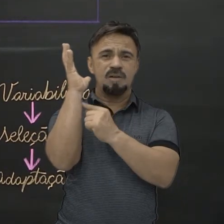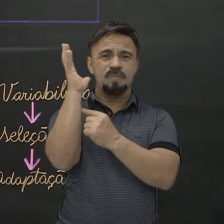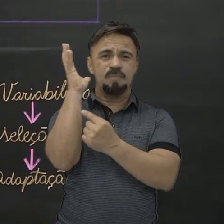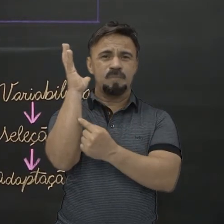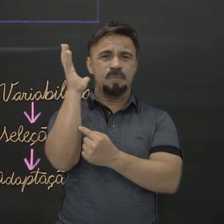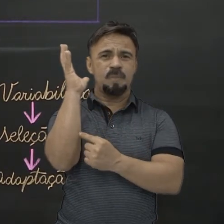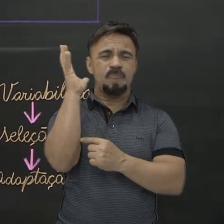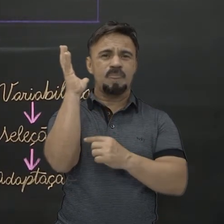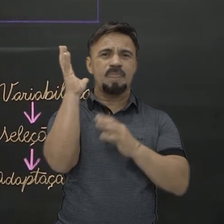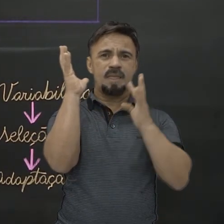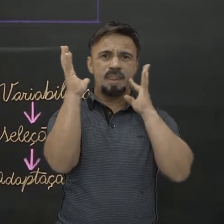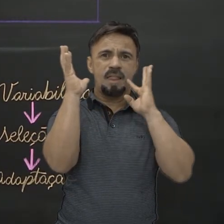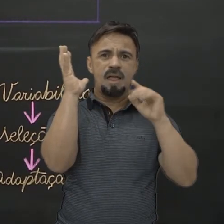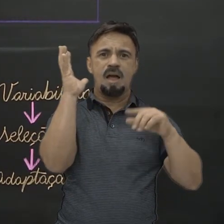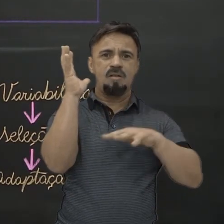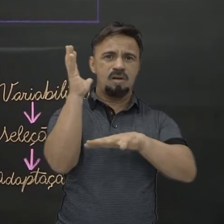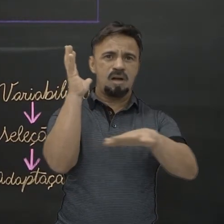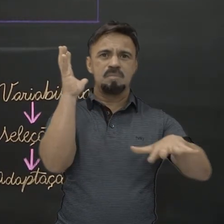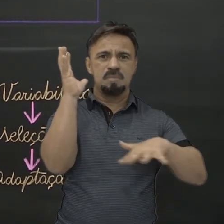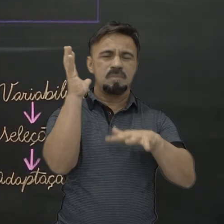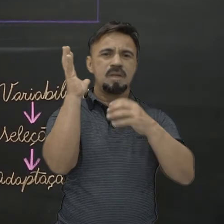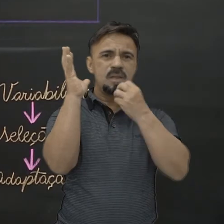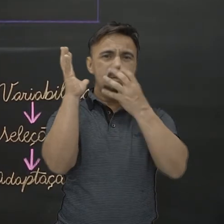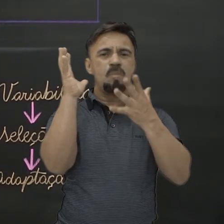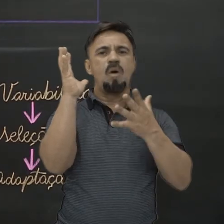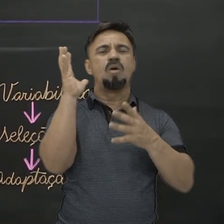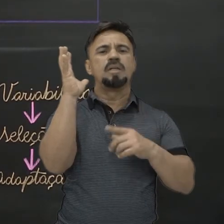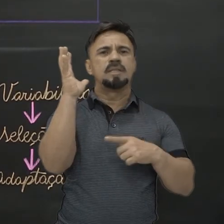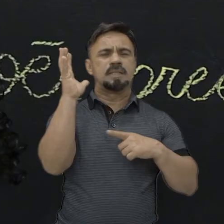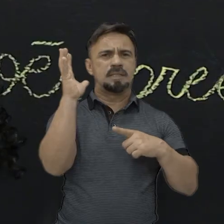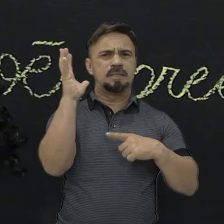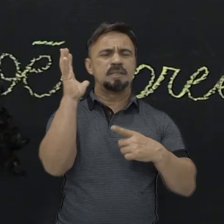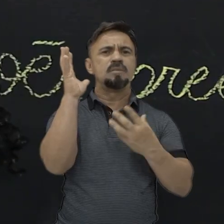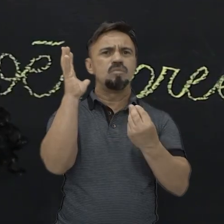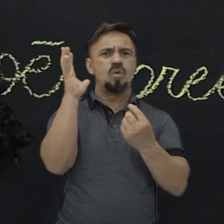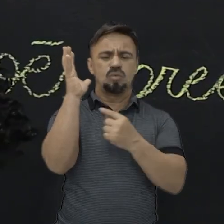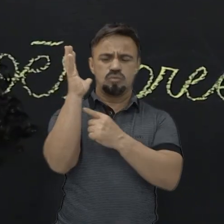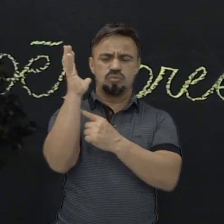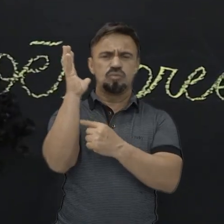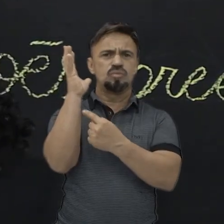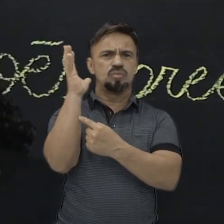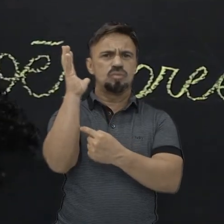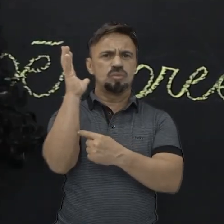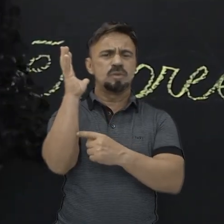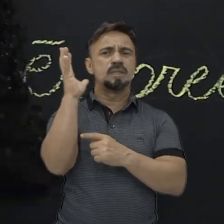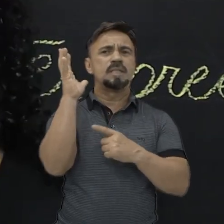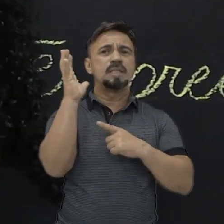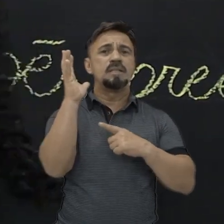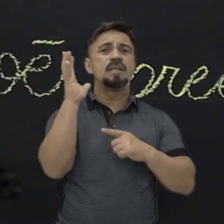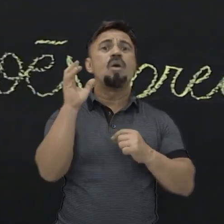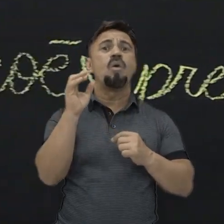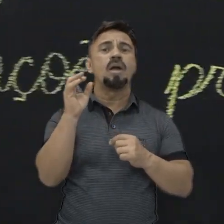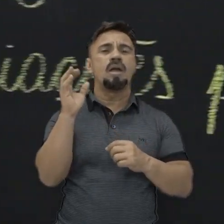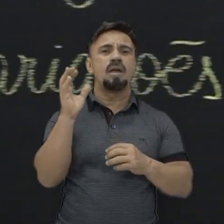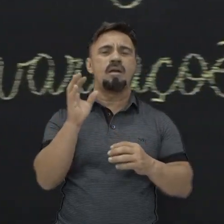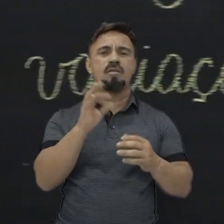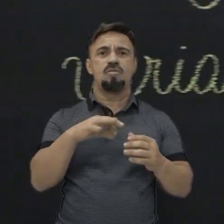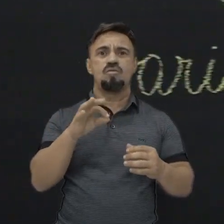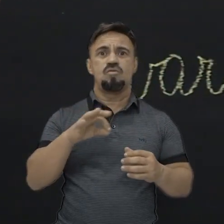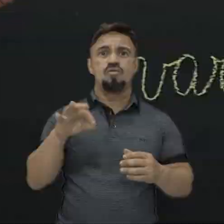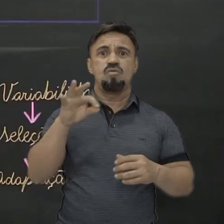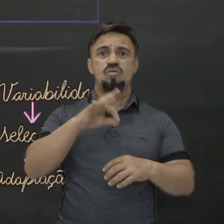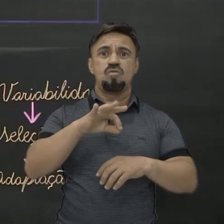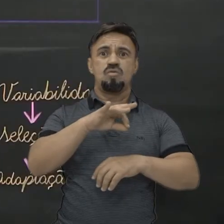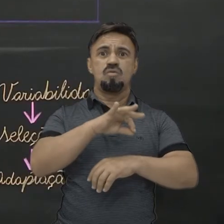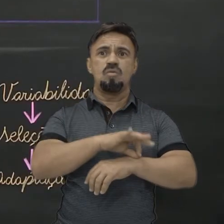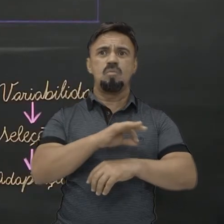está legal. Então, se aquele ambiente era muito limpo, tinha bastante desses líquens e havia o predomínio de mariposas